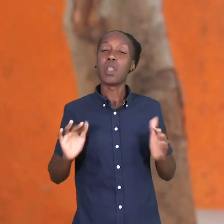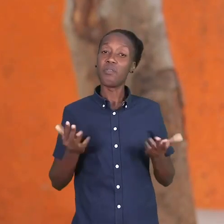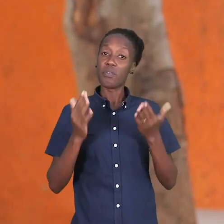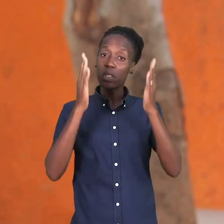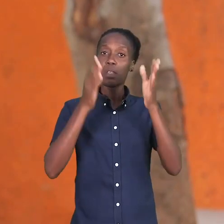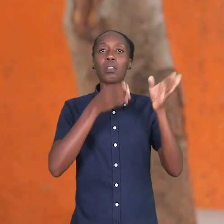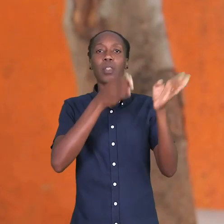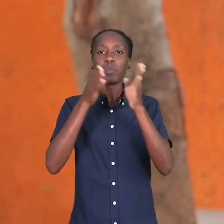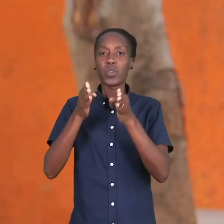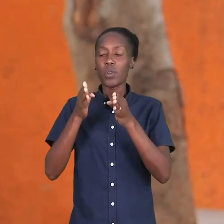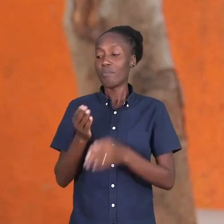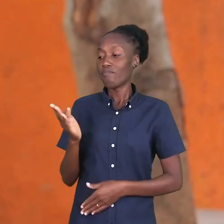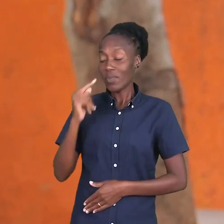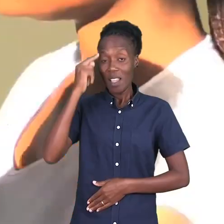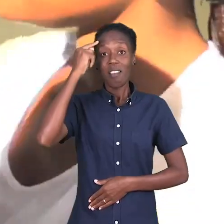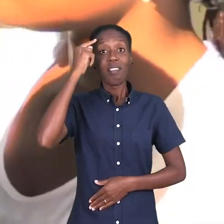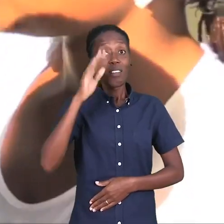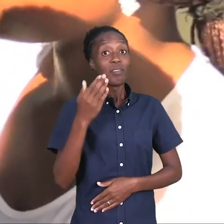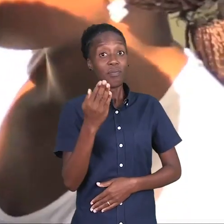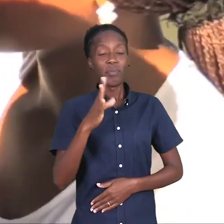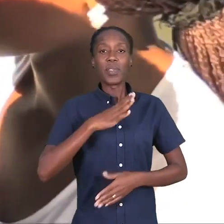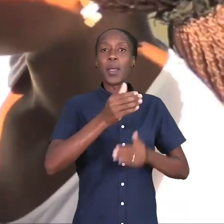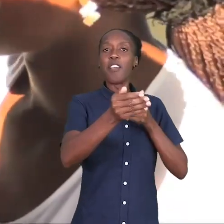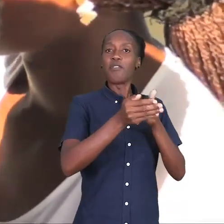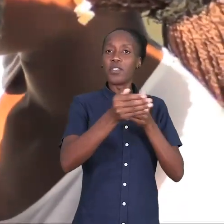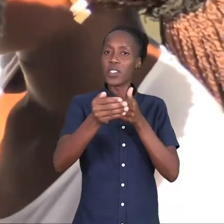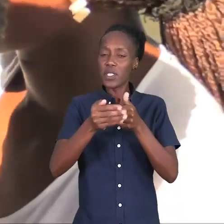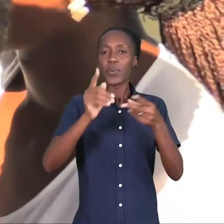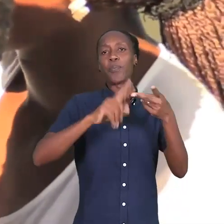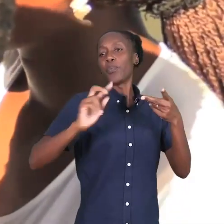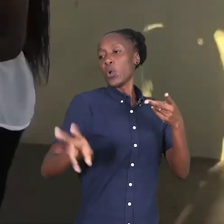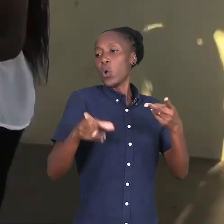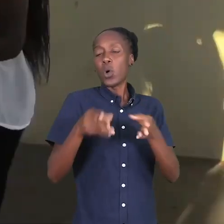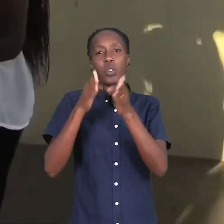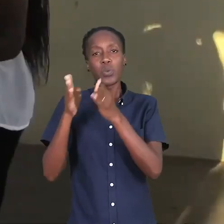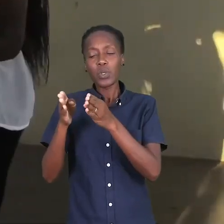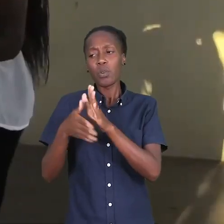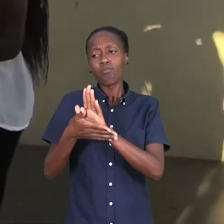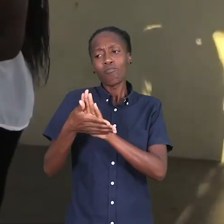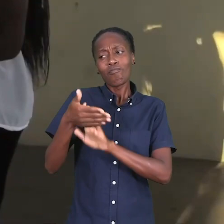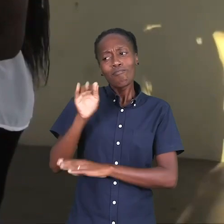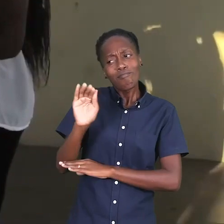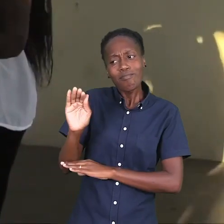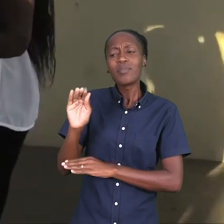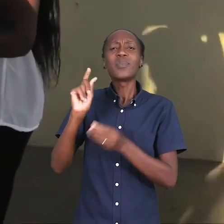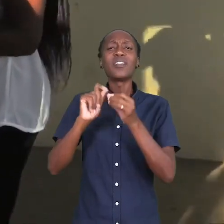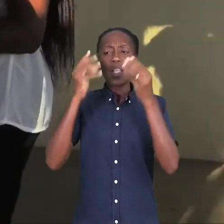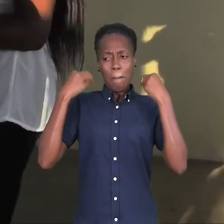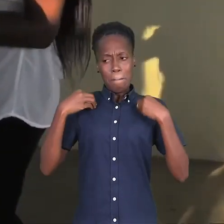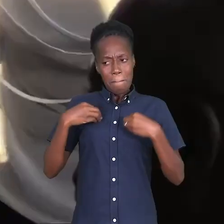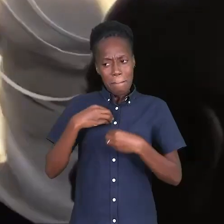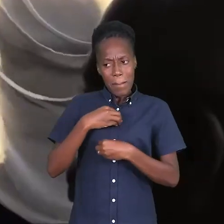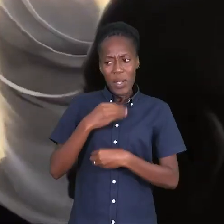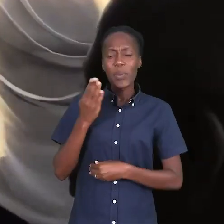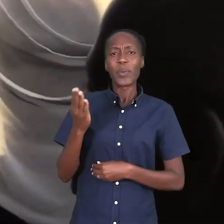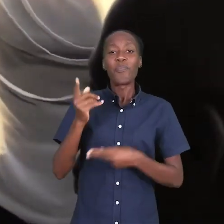é importante mesmo na vida de uma pessoa. Aliás, foram pessoas como vizinhos e outros que na altura a inspiraram a